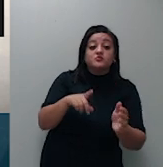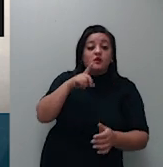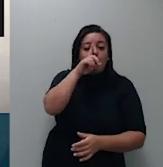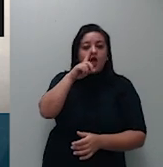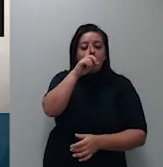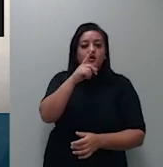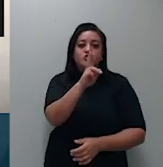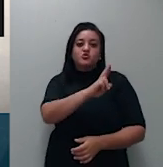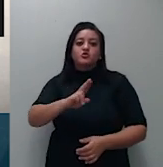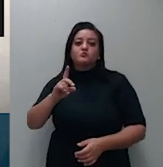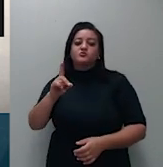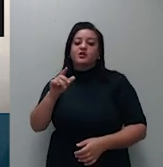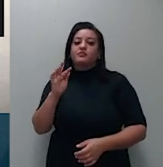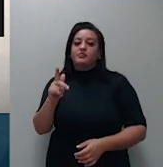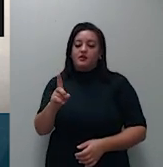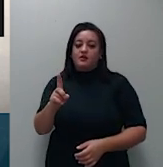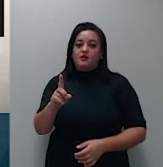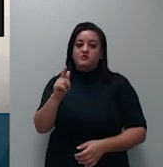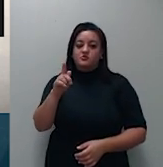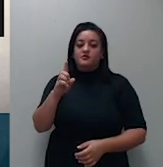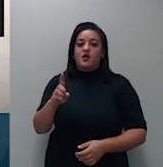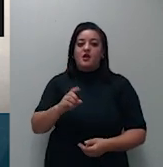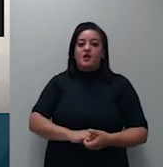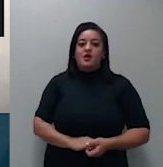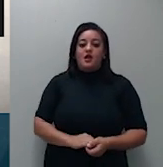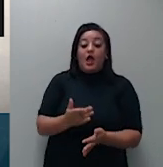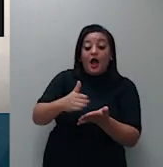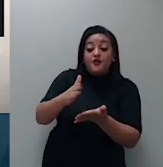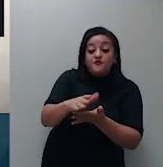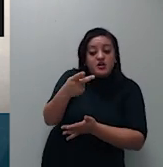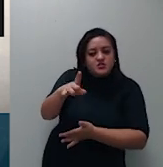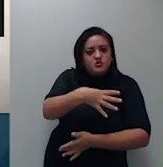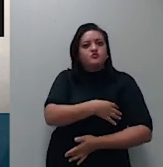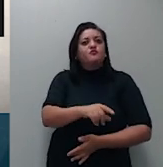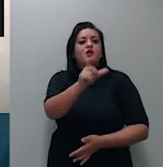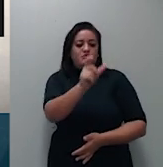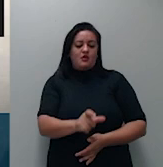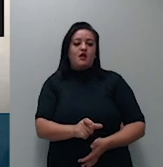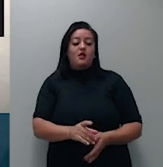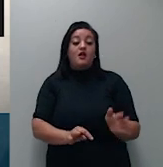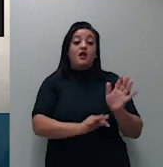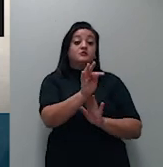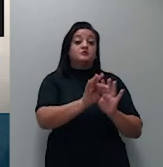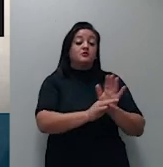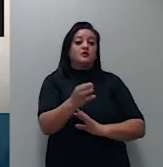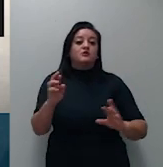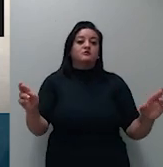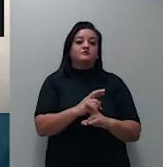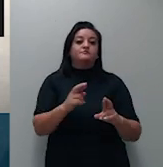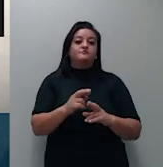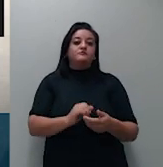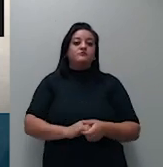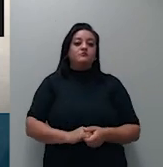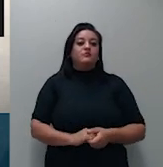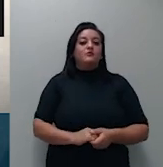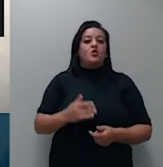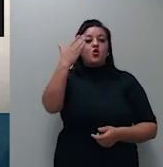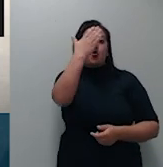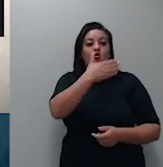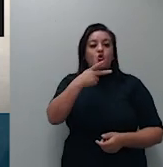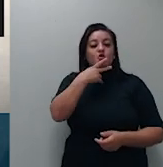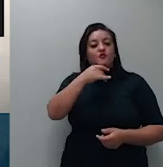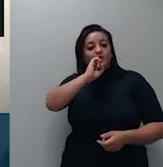G de não deixe seus filhos perto dele esse texto sobre a imagem uma foto do pai